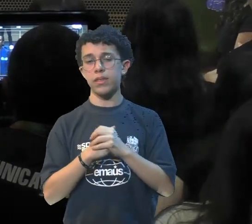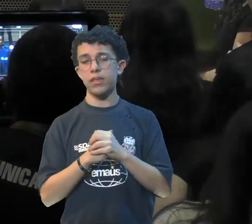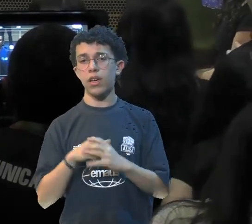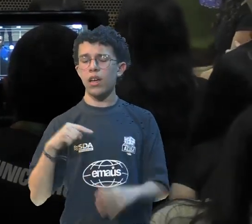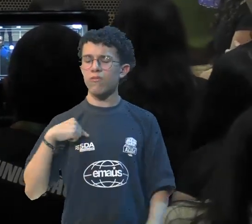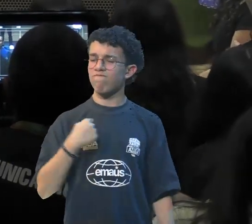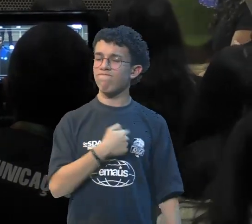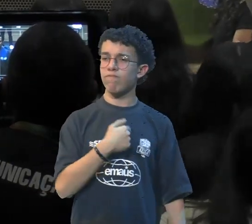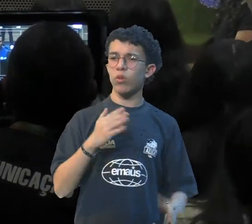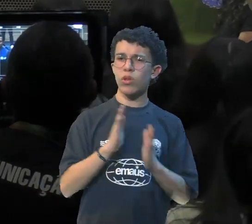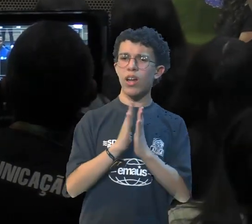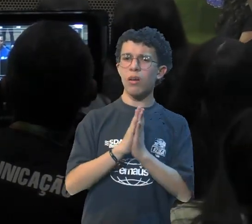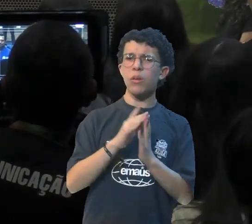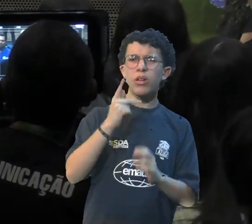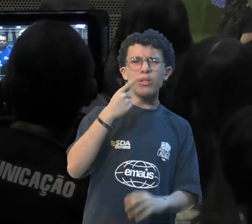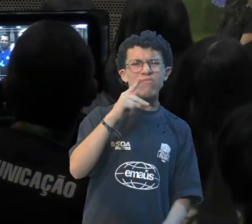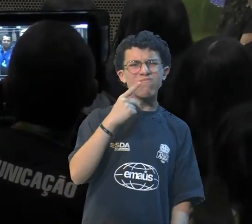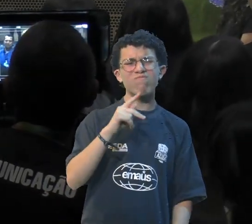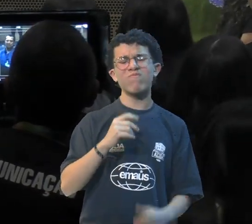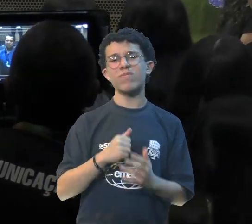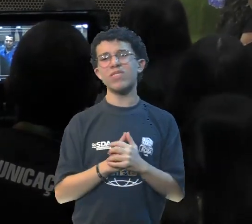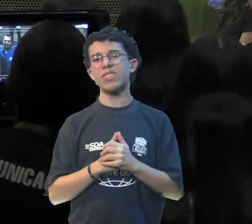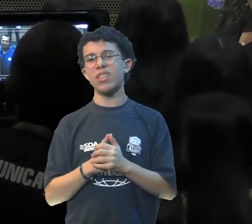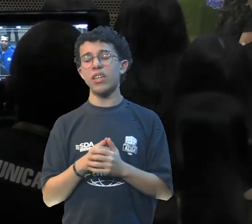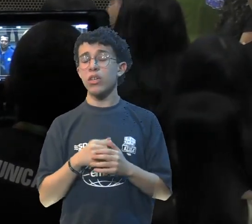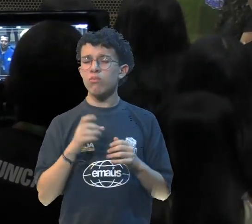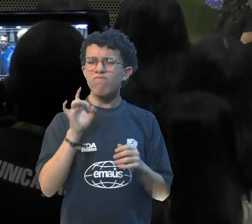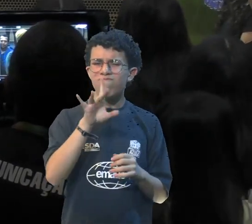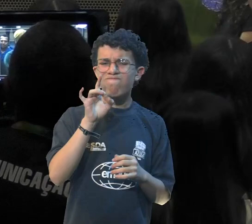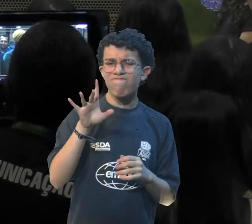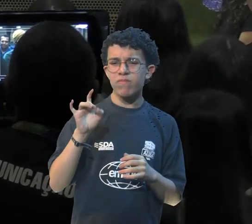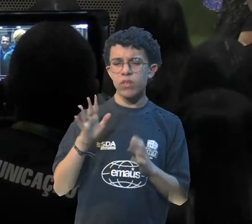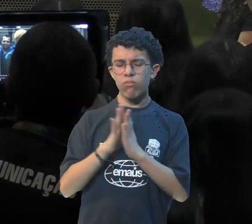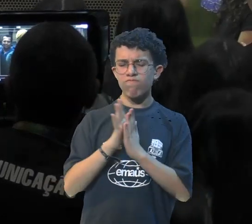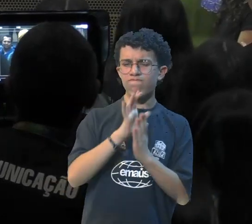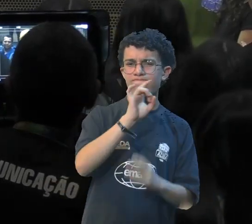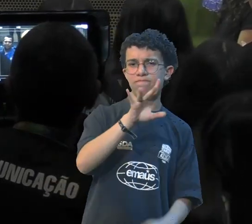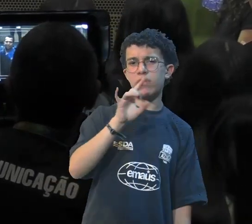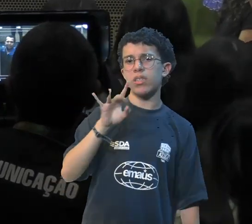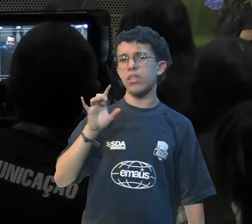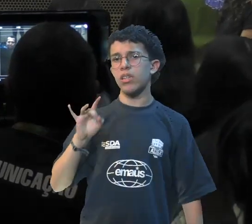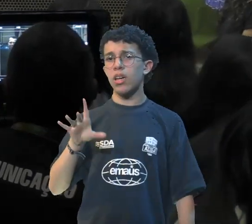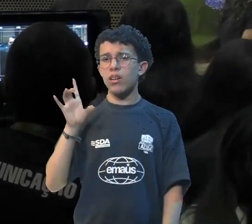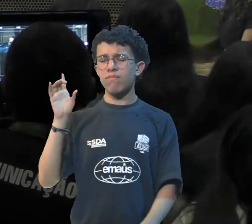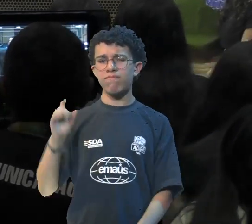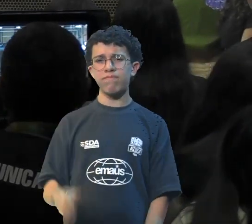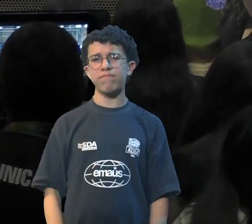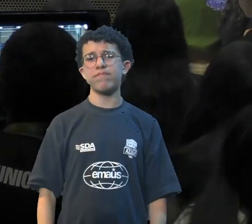Nós vamos orar pela vida de vocês. Se você está vindo ainda, vai ouvindo o que eu estou falando, tá bom?